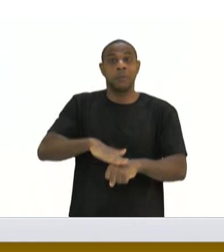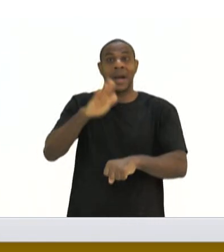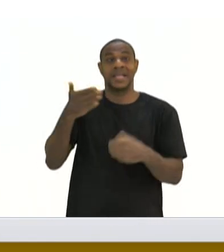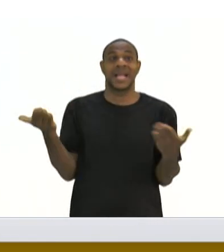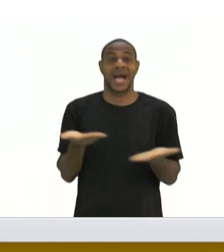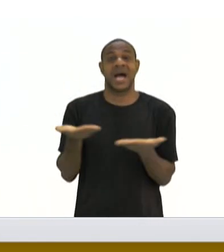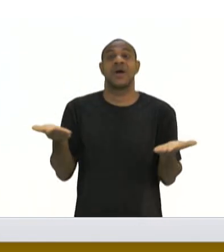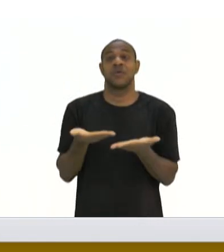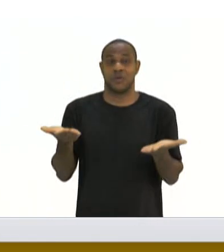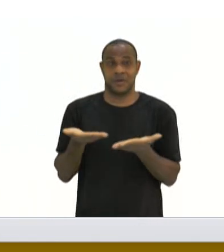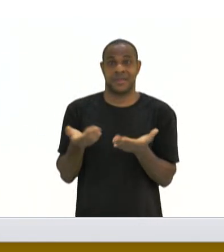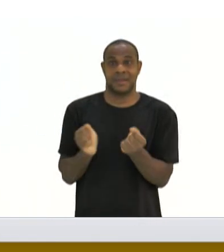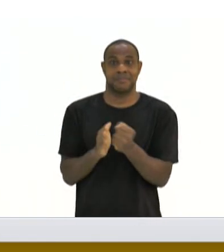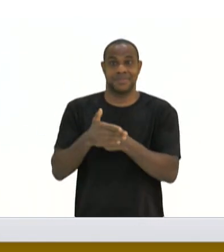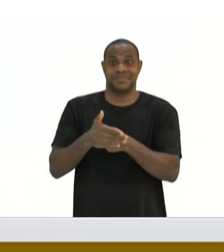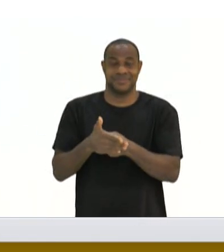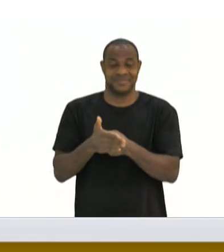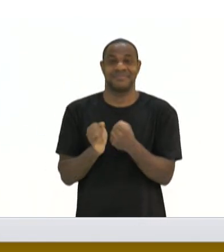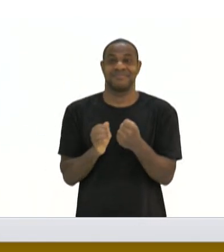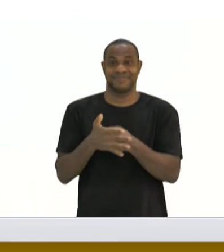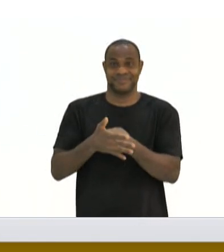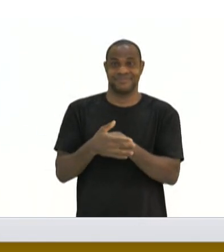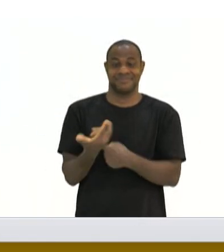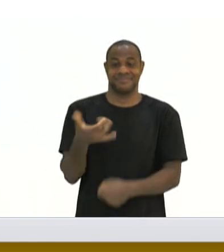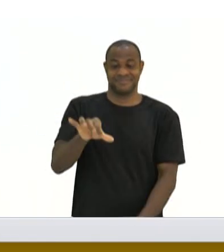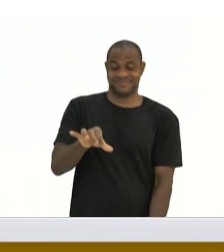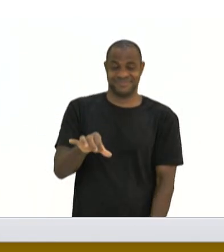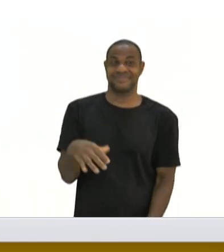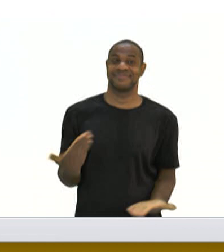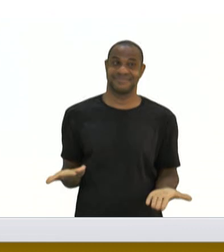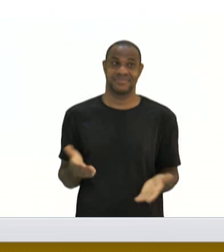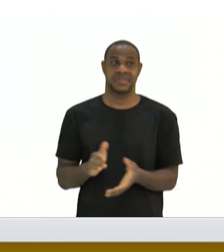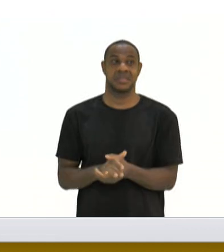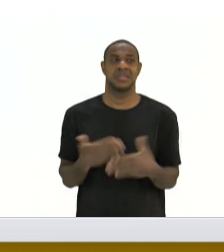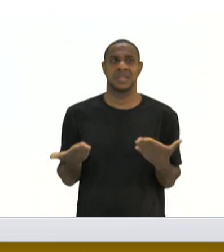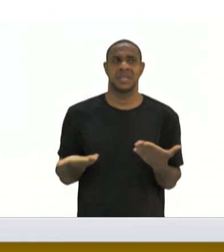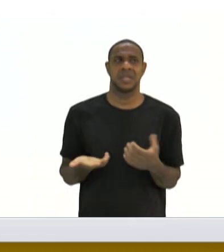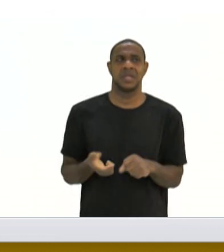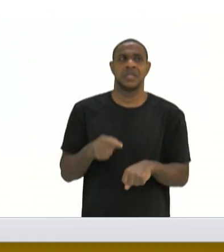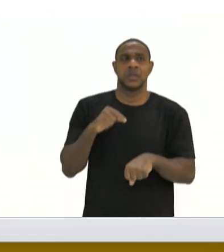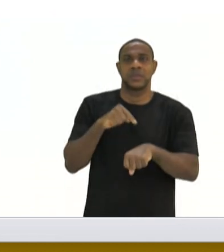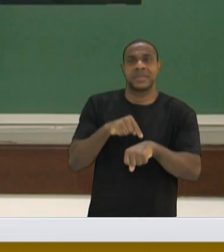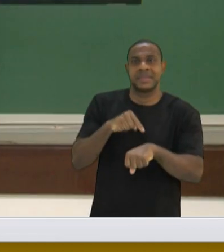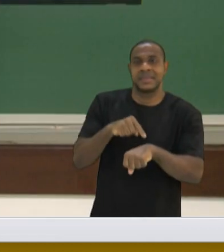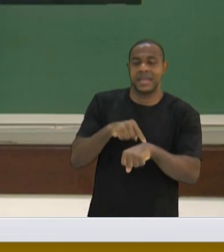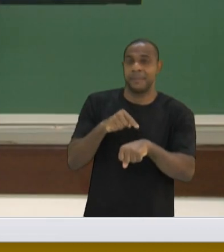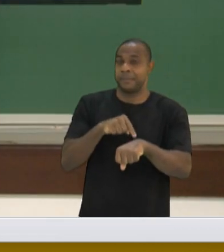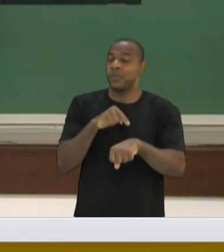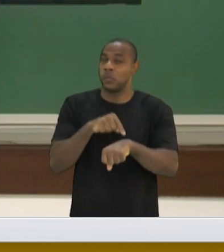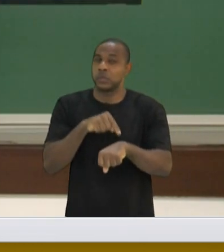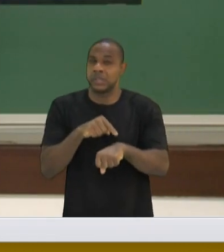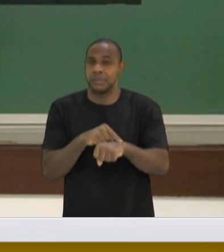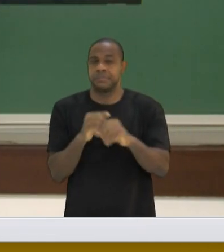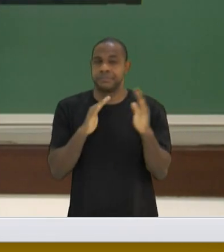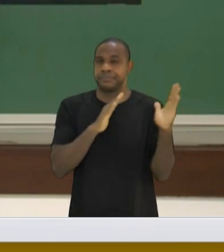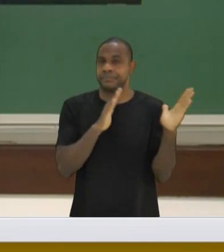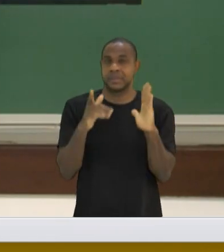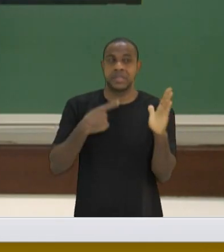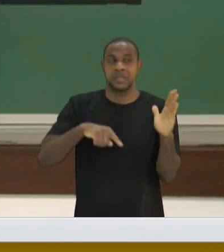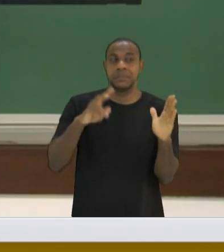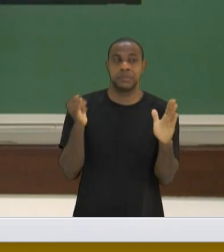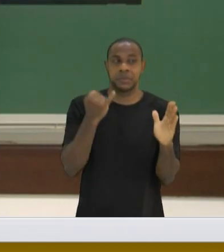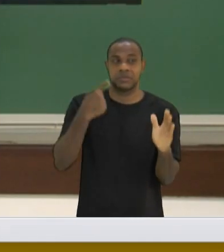coronavírus Olha só pessoal é o sobre o tempo sobre a passagem do tempo é importante que nós